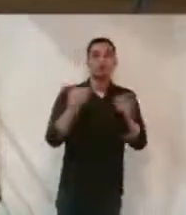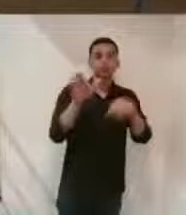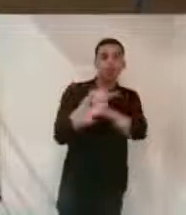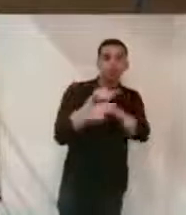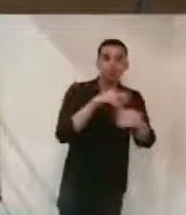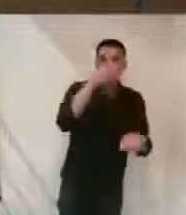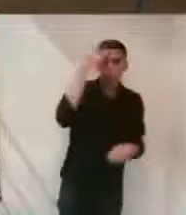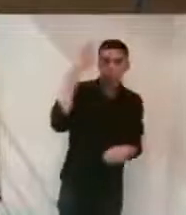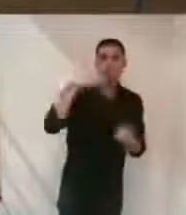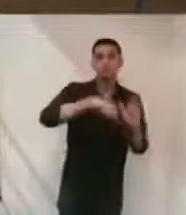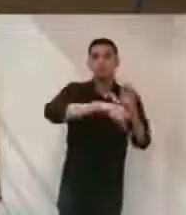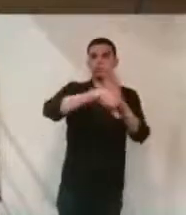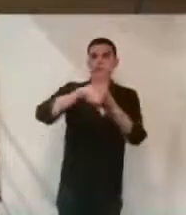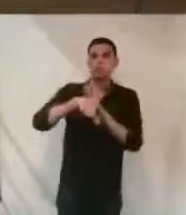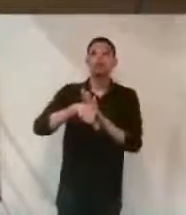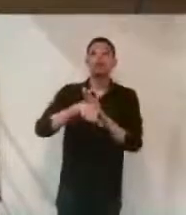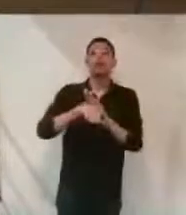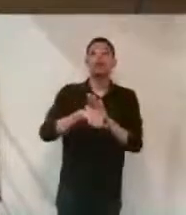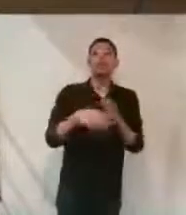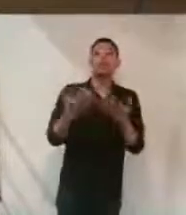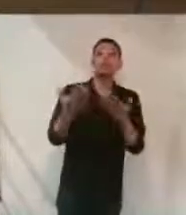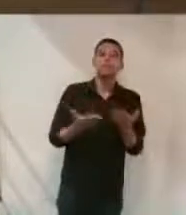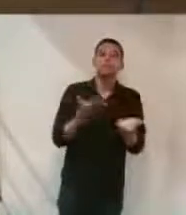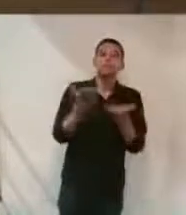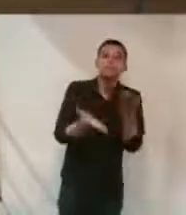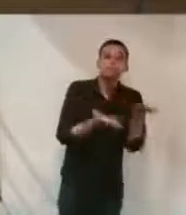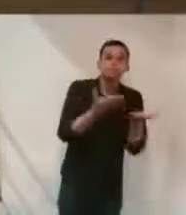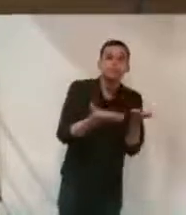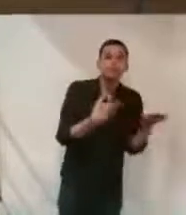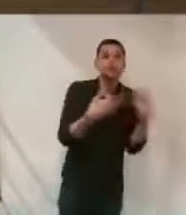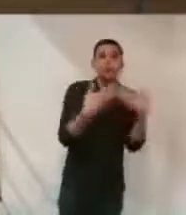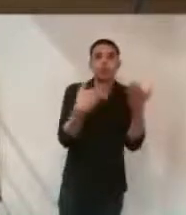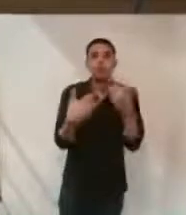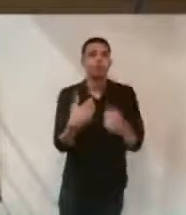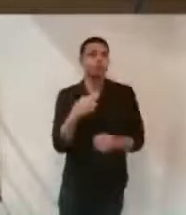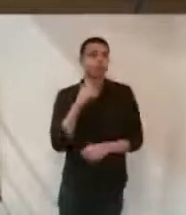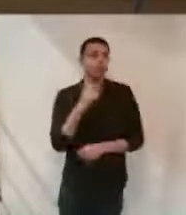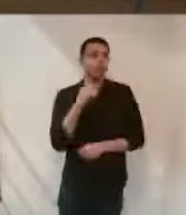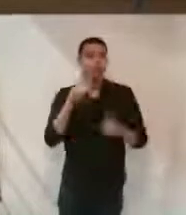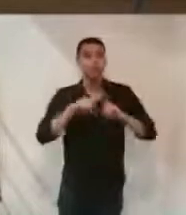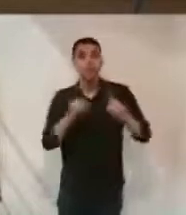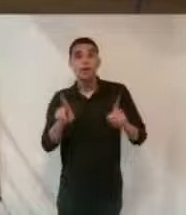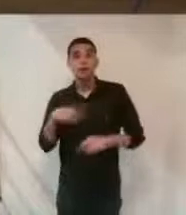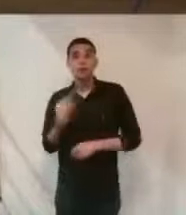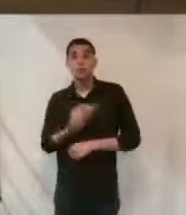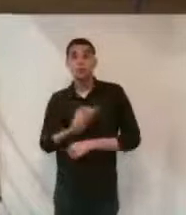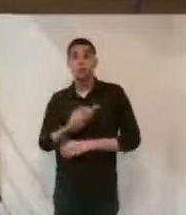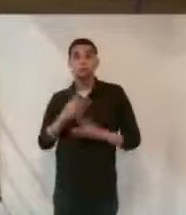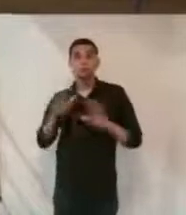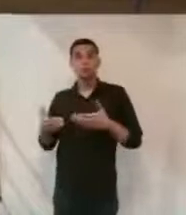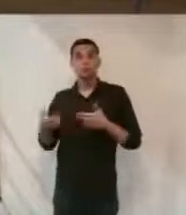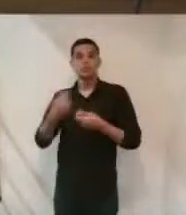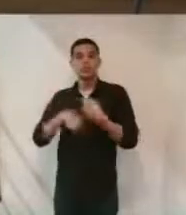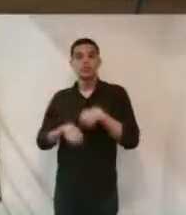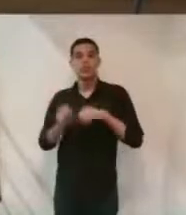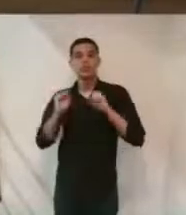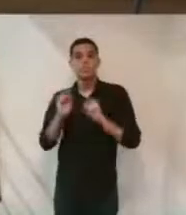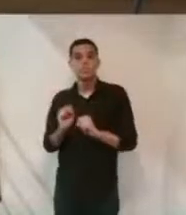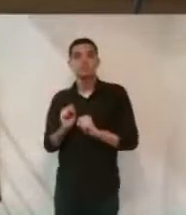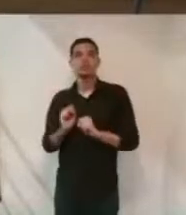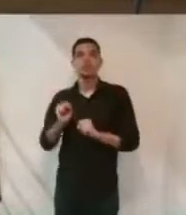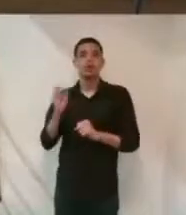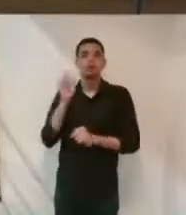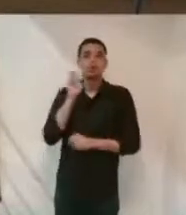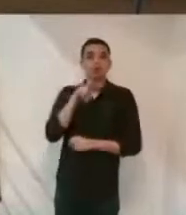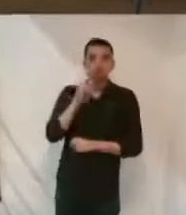os caminhos melhores, ser vigilante quando um aterro sanitário pode tender a voltar a ser lixão. Estamos vigilantes.